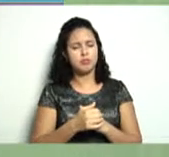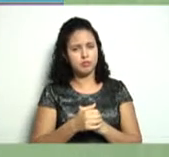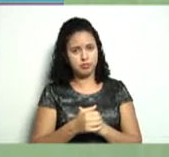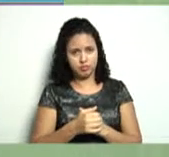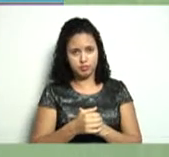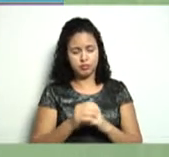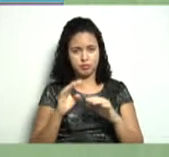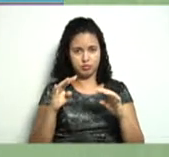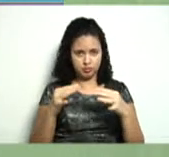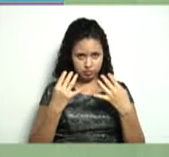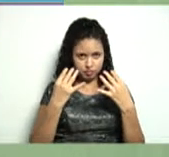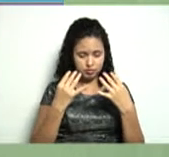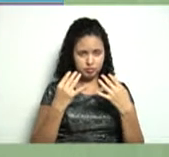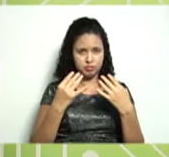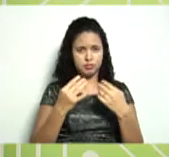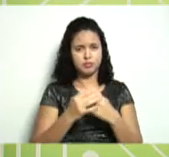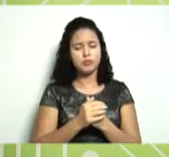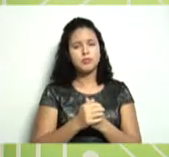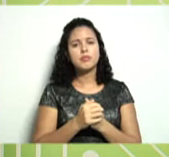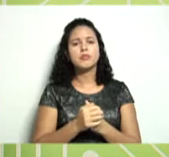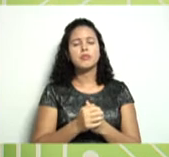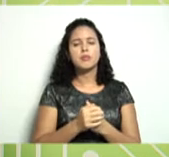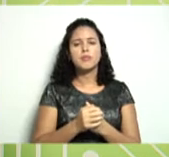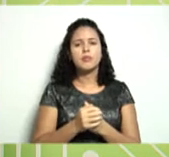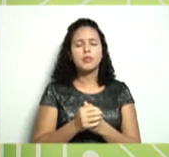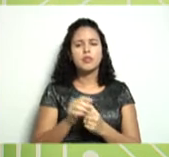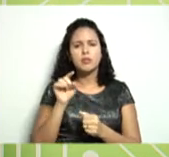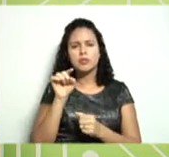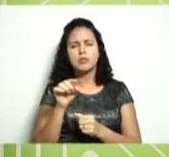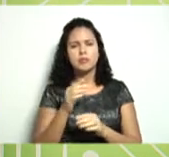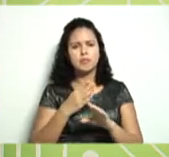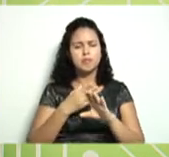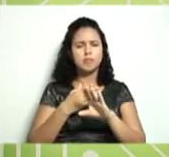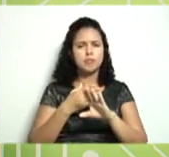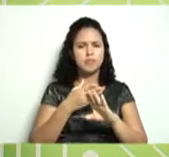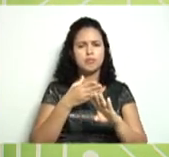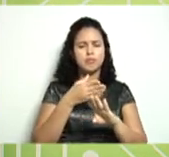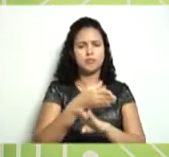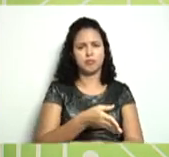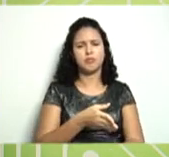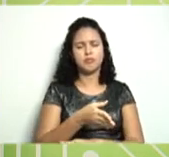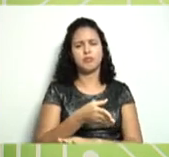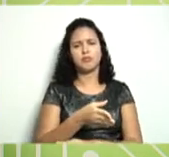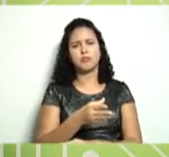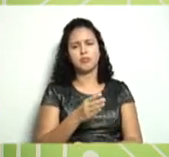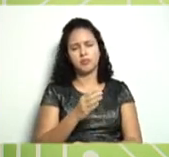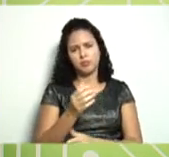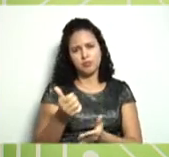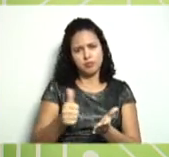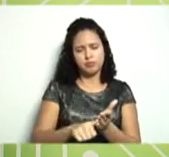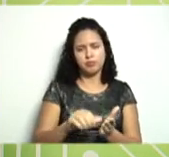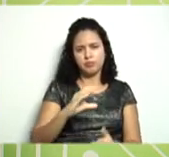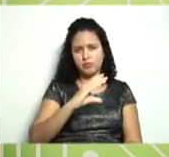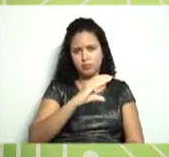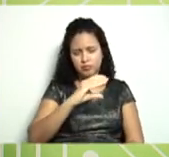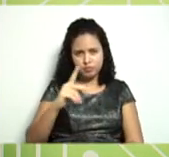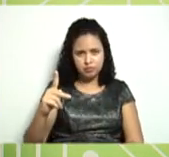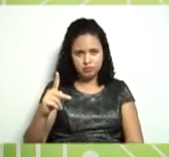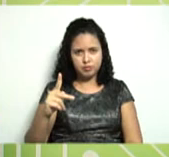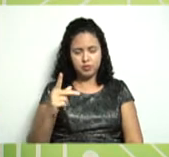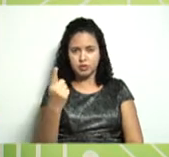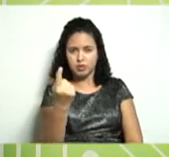para mim. Isso. Quando você vai fazer parte de uma cooperativa, você entra com